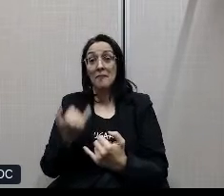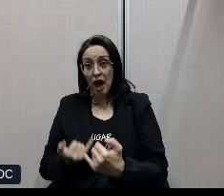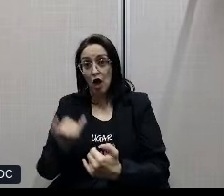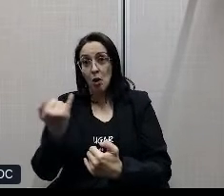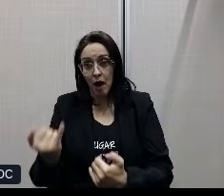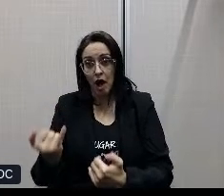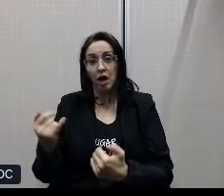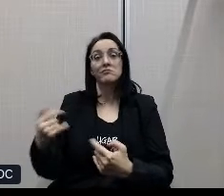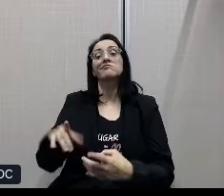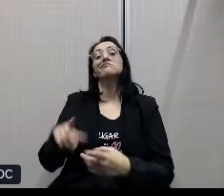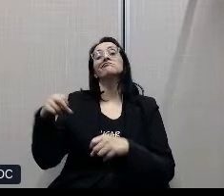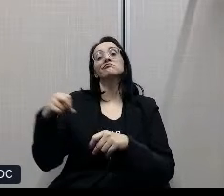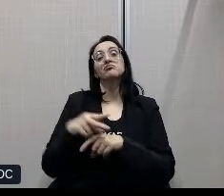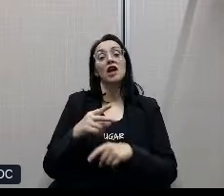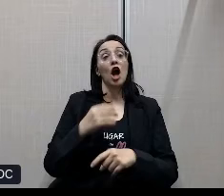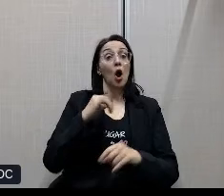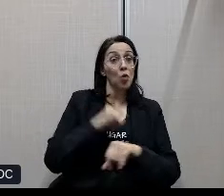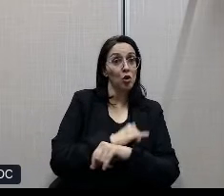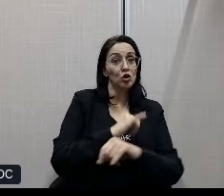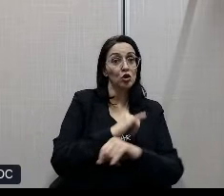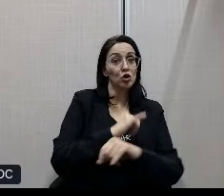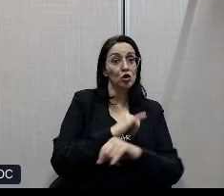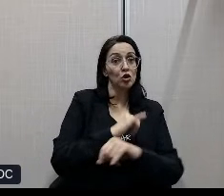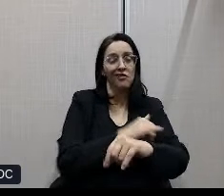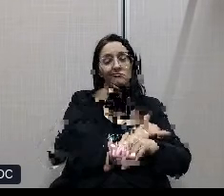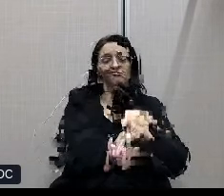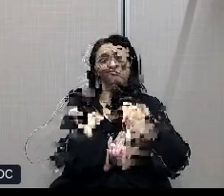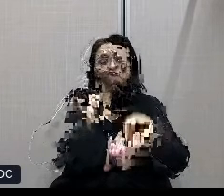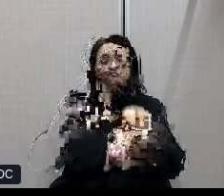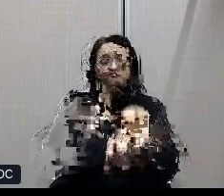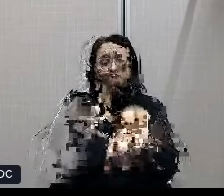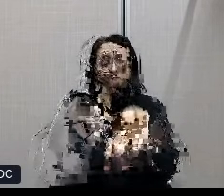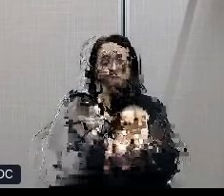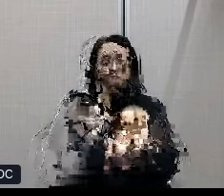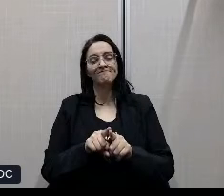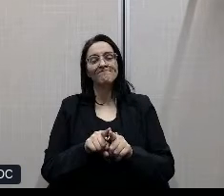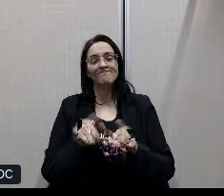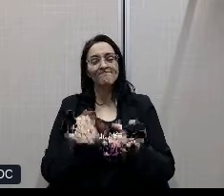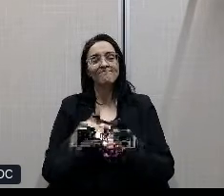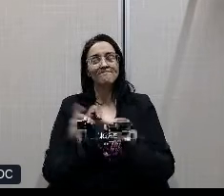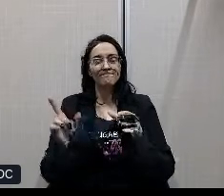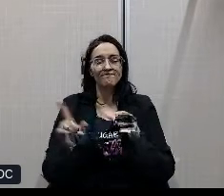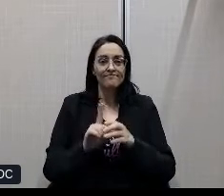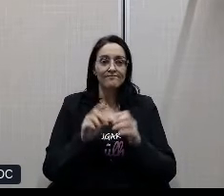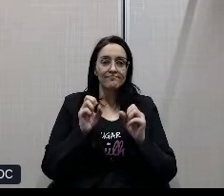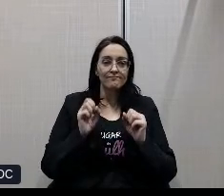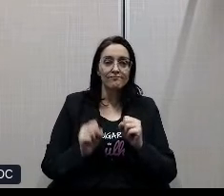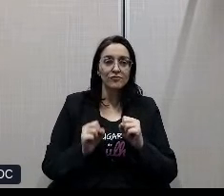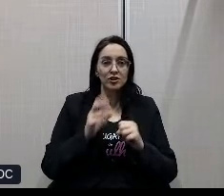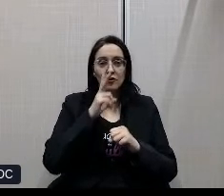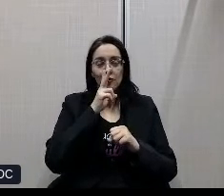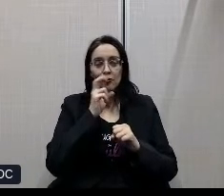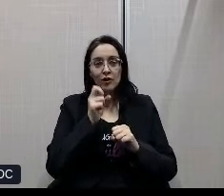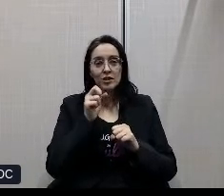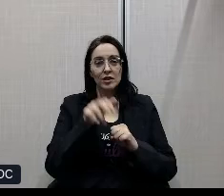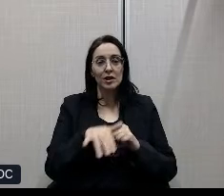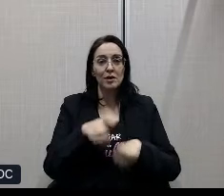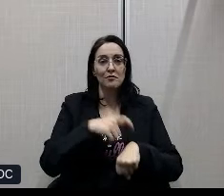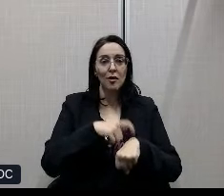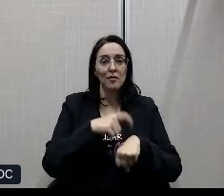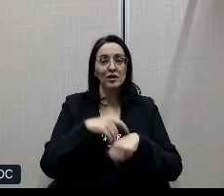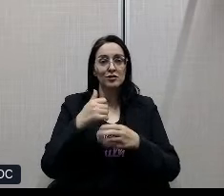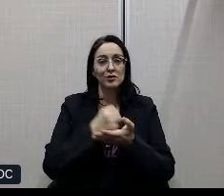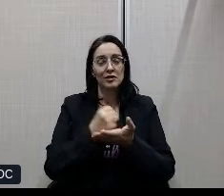que faz com que as pessoas sigam o comportamento do grupo em que estão inseridas. Pode ser bem forte no momento da contratação